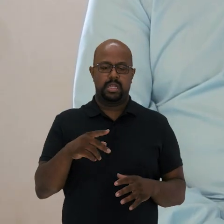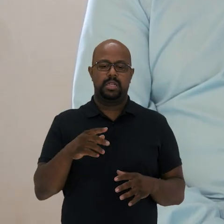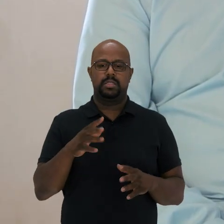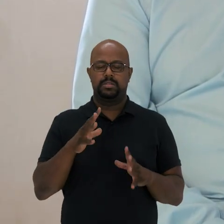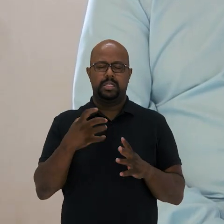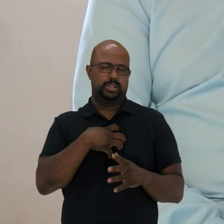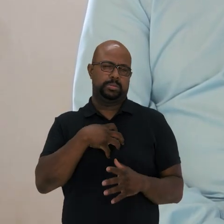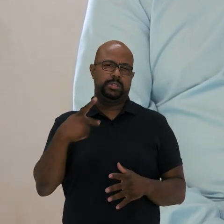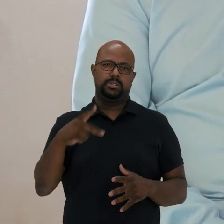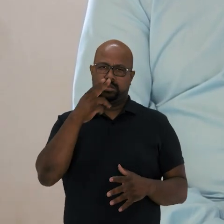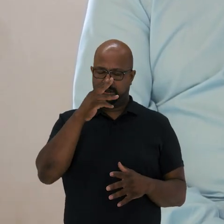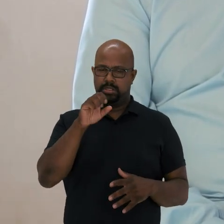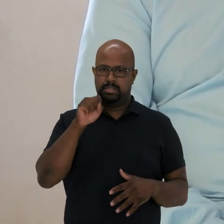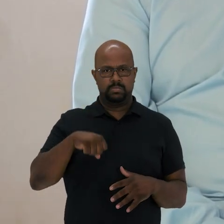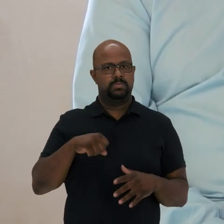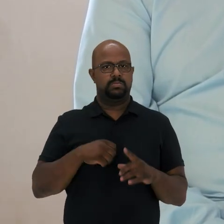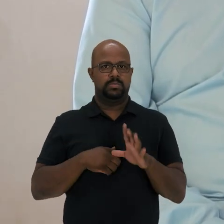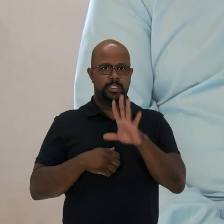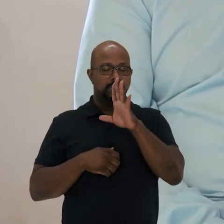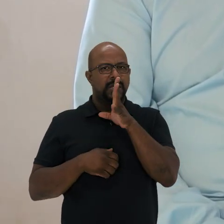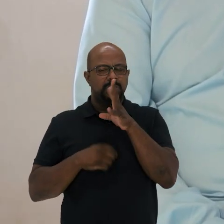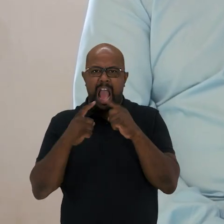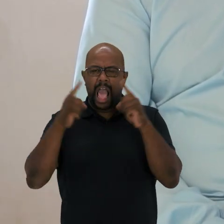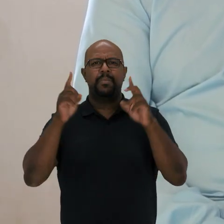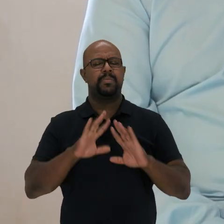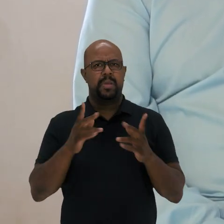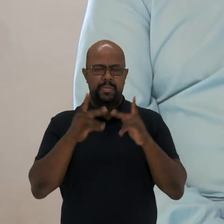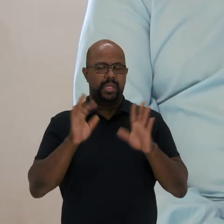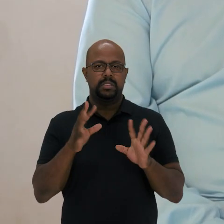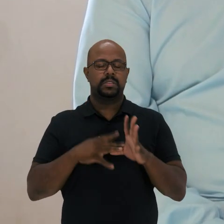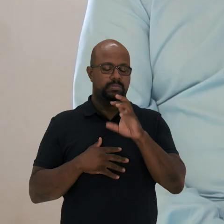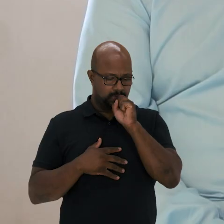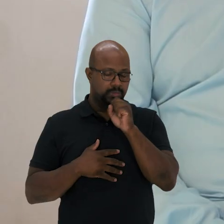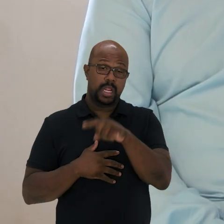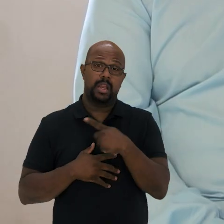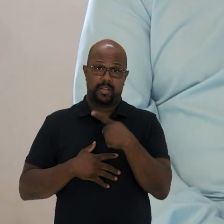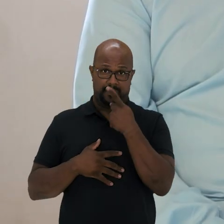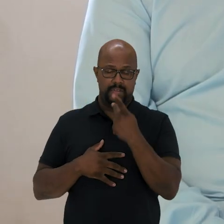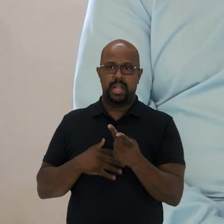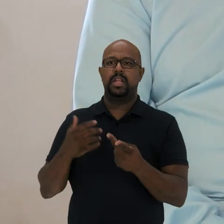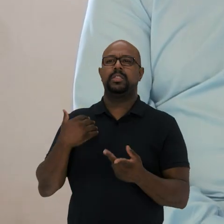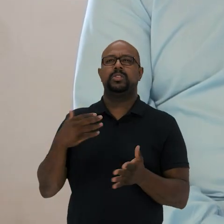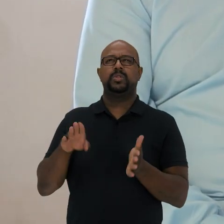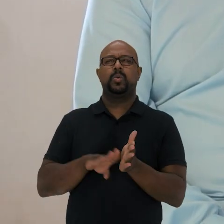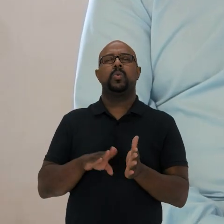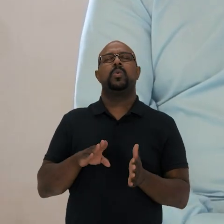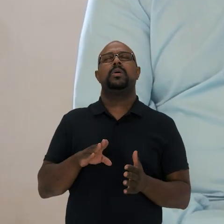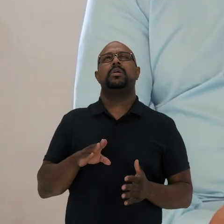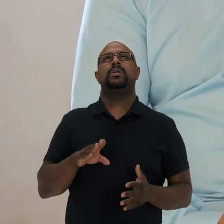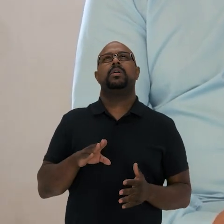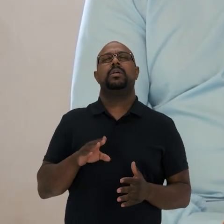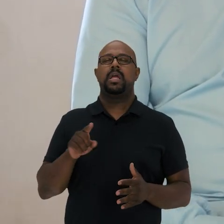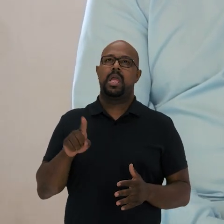dele, assim, ele tinha um jeito de bater a cabeça, mas não falava nada, né? E aí ele conta que chegou um dia,